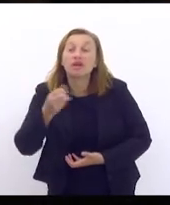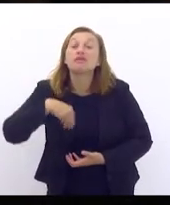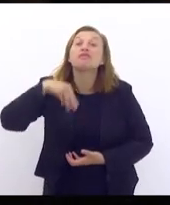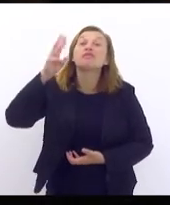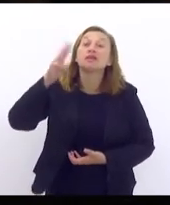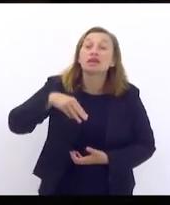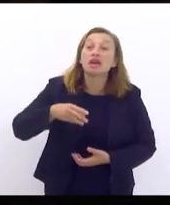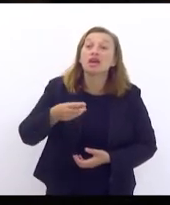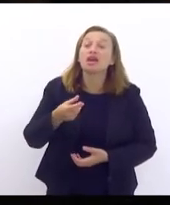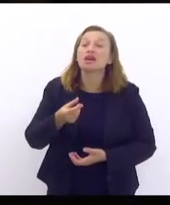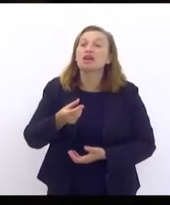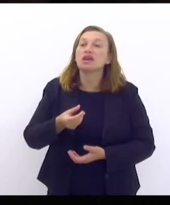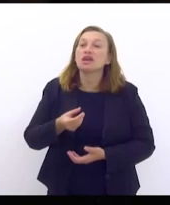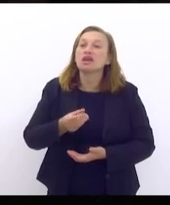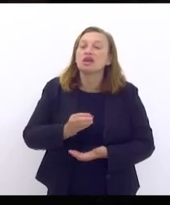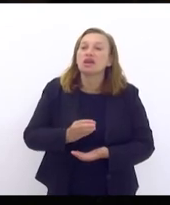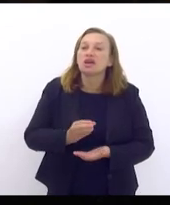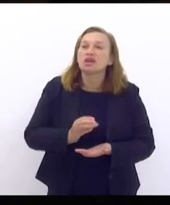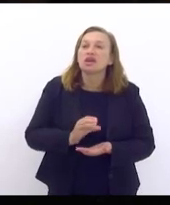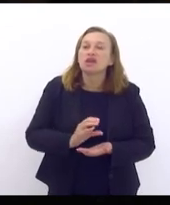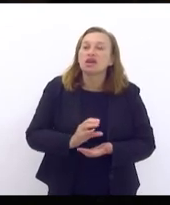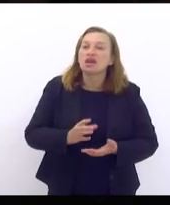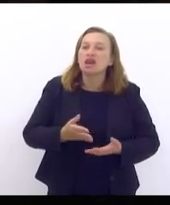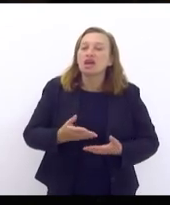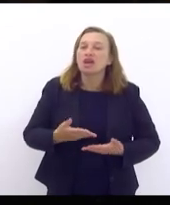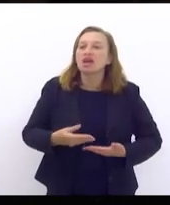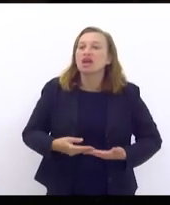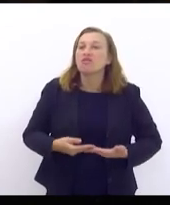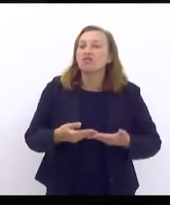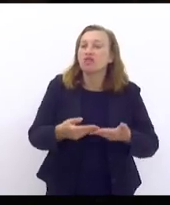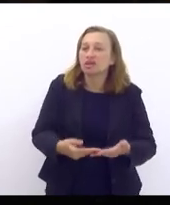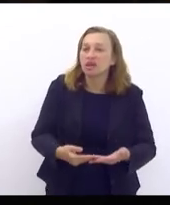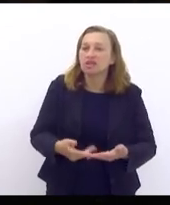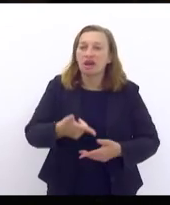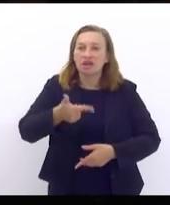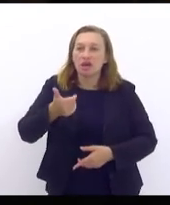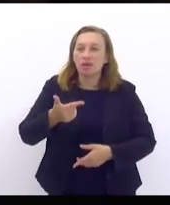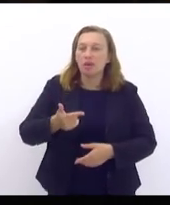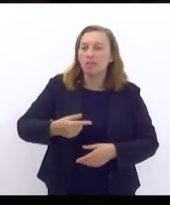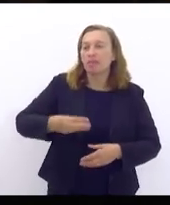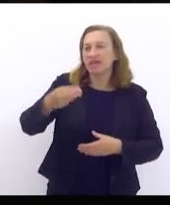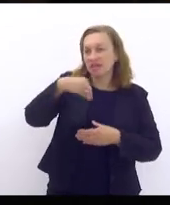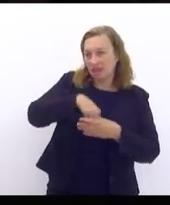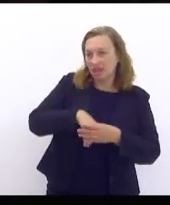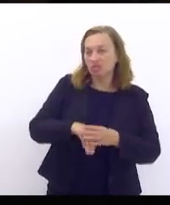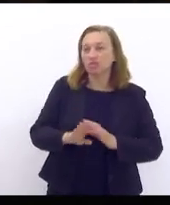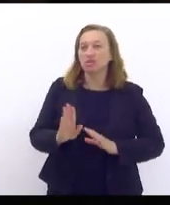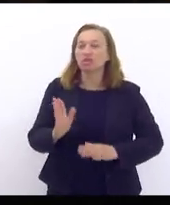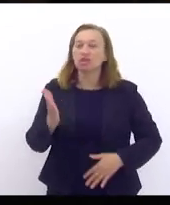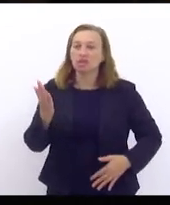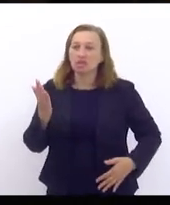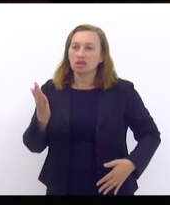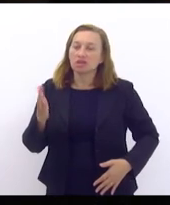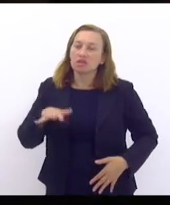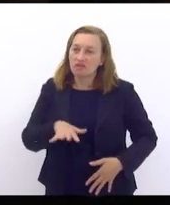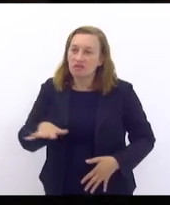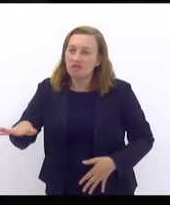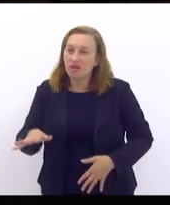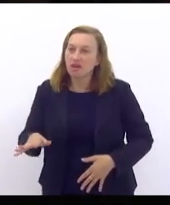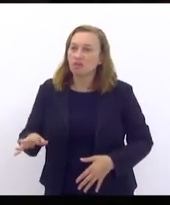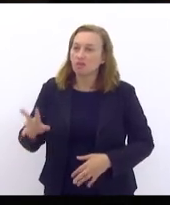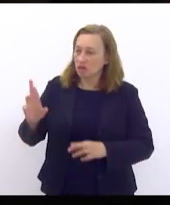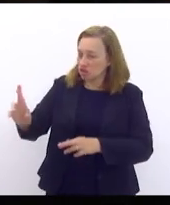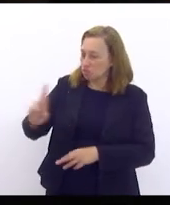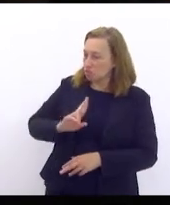é que fornece as armas para dentro das favelas. Quando o senhor responder isso, terá de mim o mínimo de